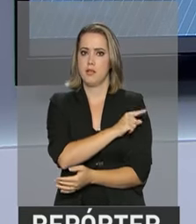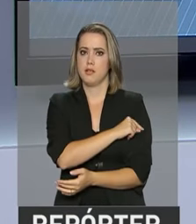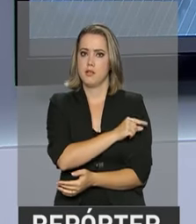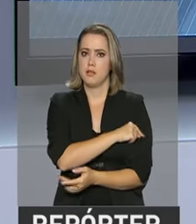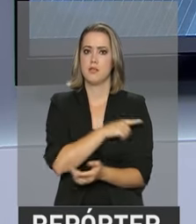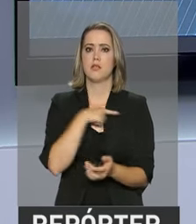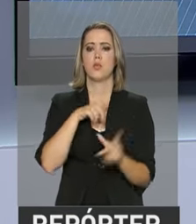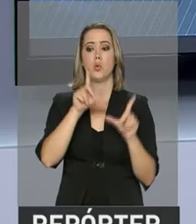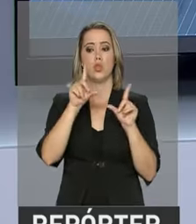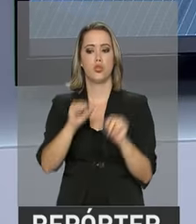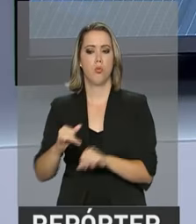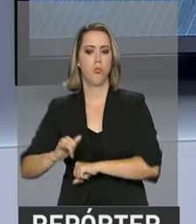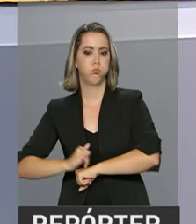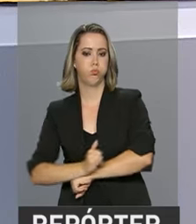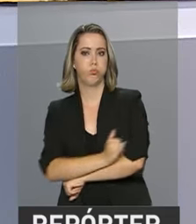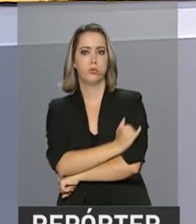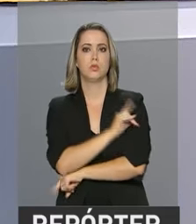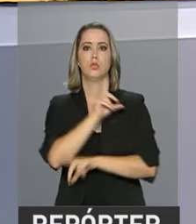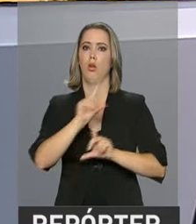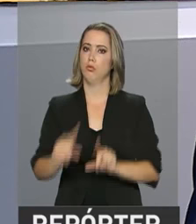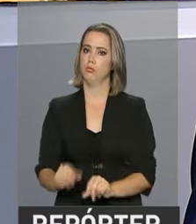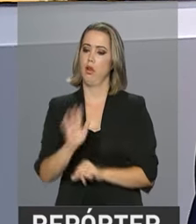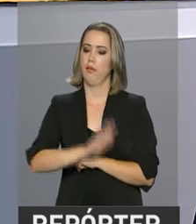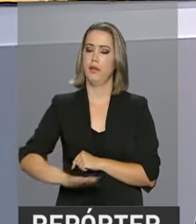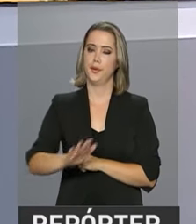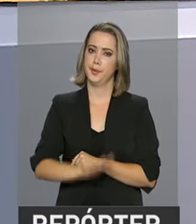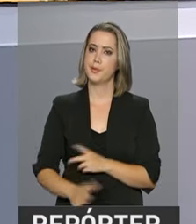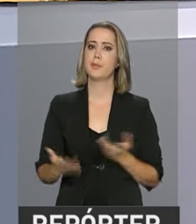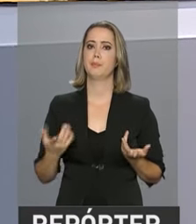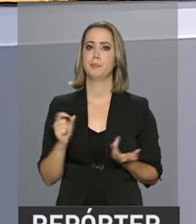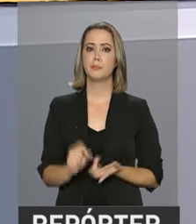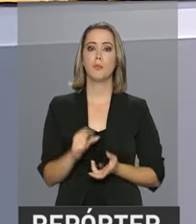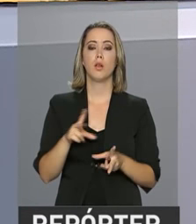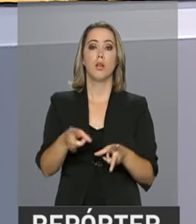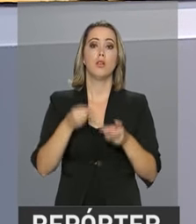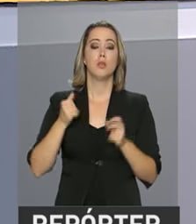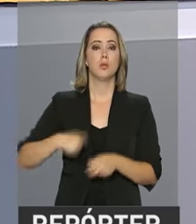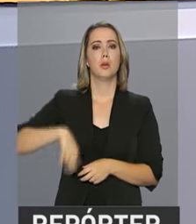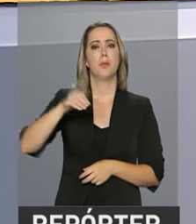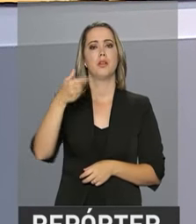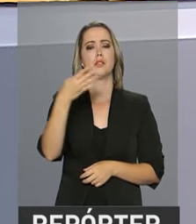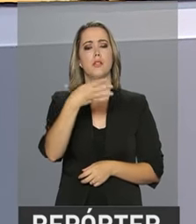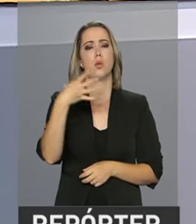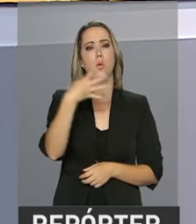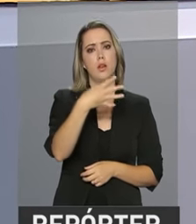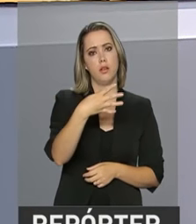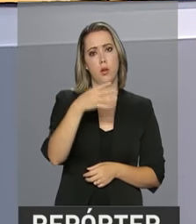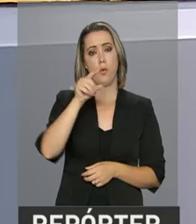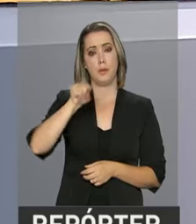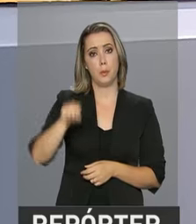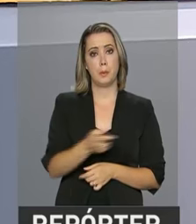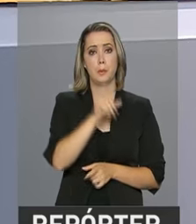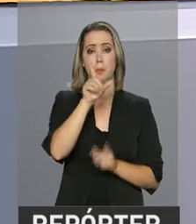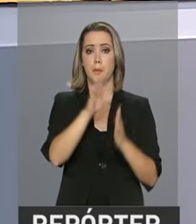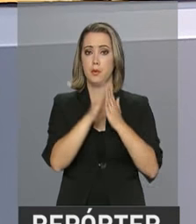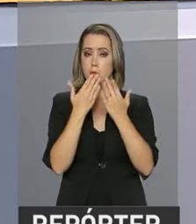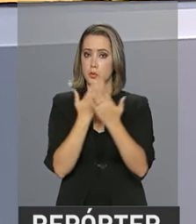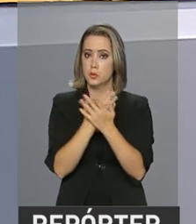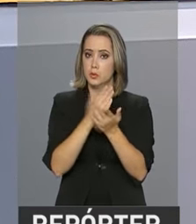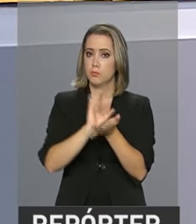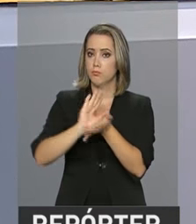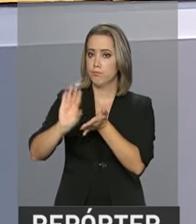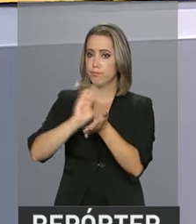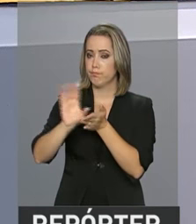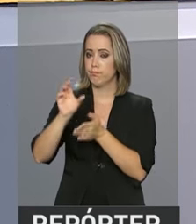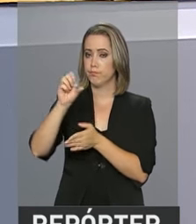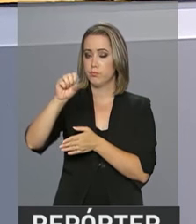de obesidade infantil. A expectativa é chegar a 144 mil escolas e os investimentos são de